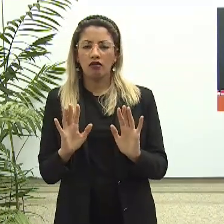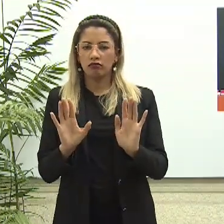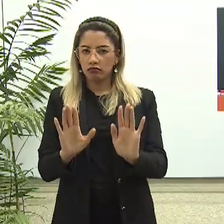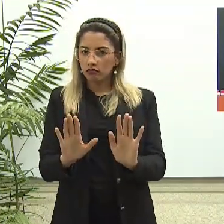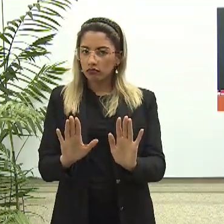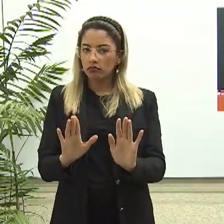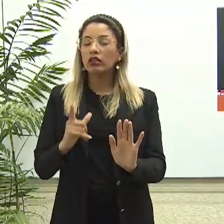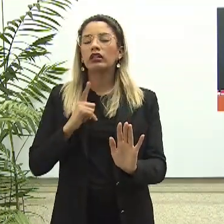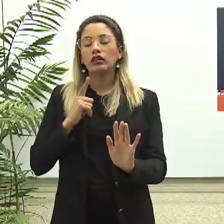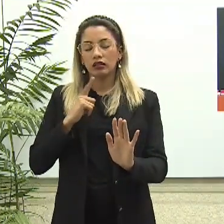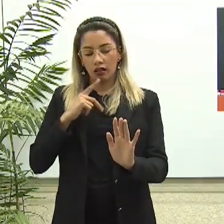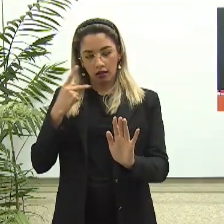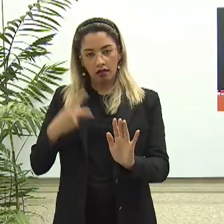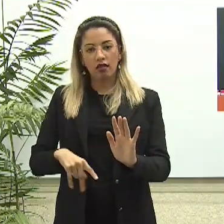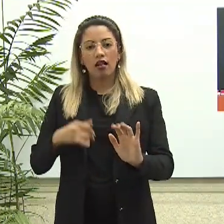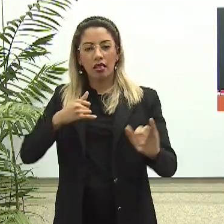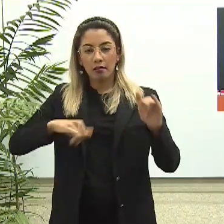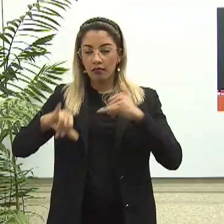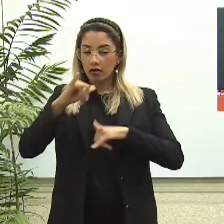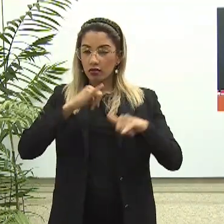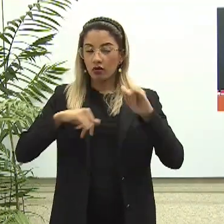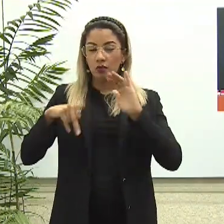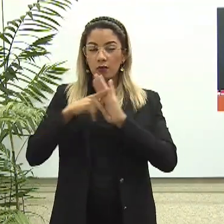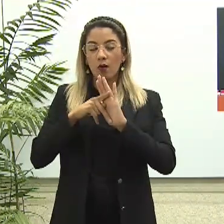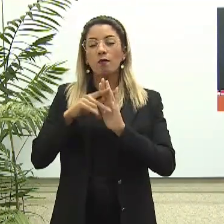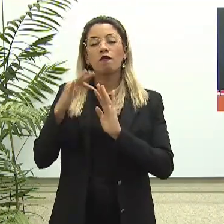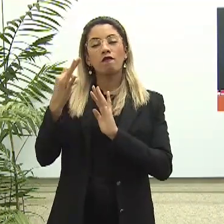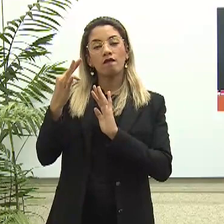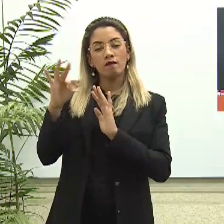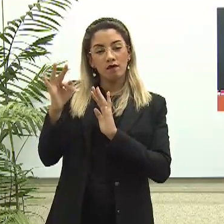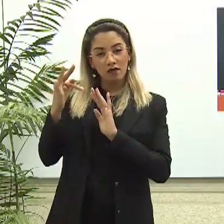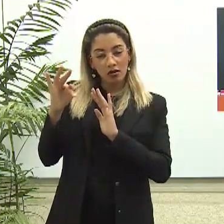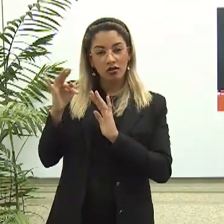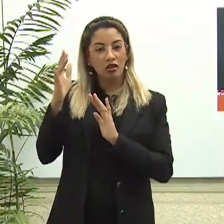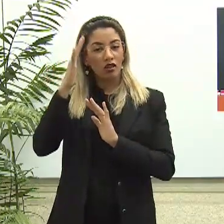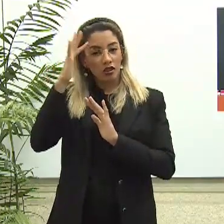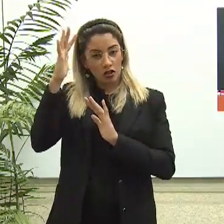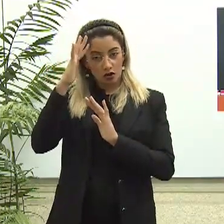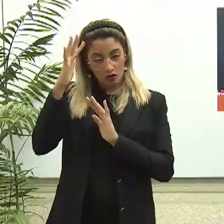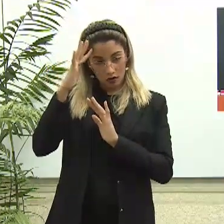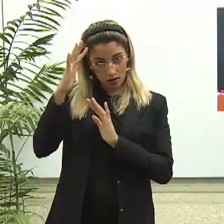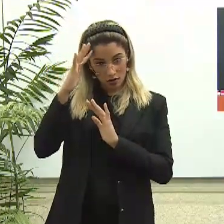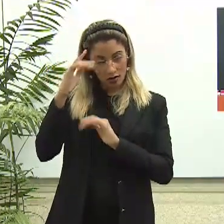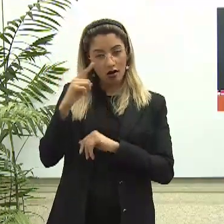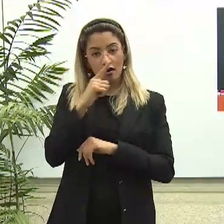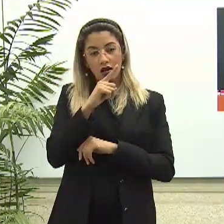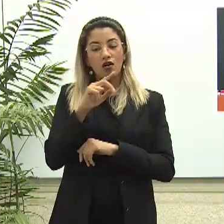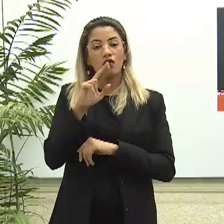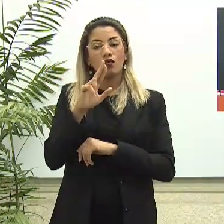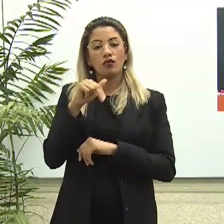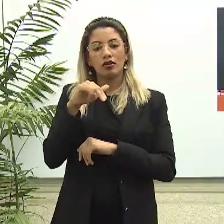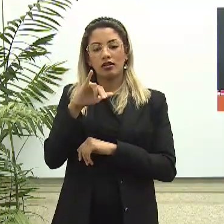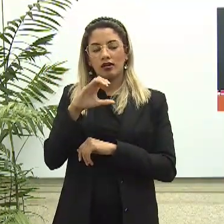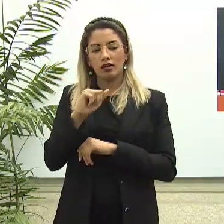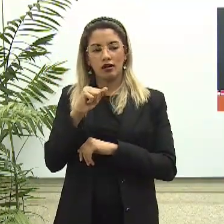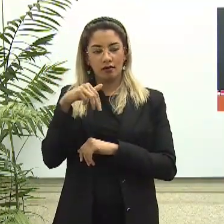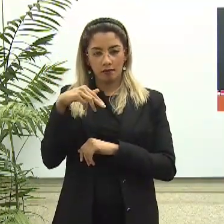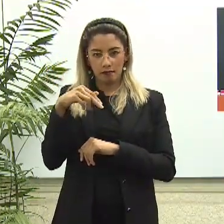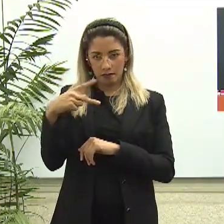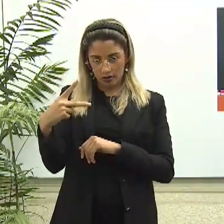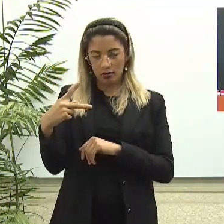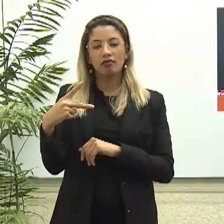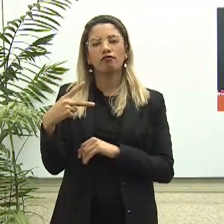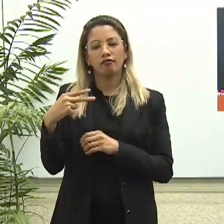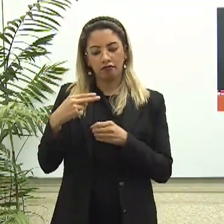maior laboratório de física teórica abaixo da linha do Equador na Unicamp custou 1 bilhão e meio